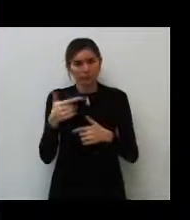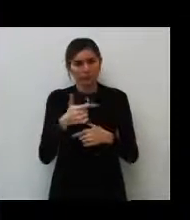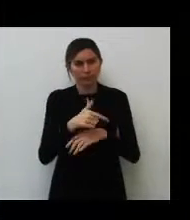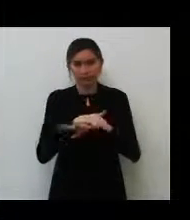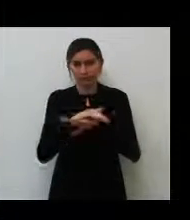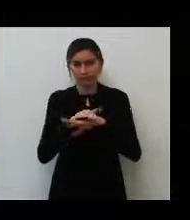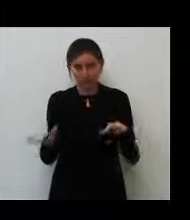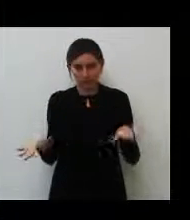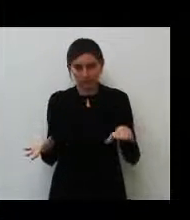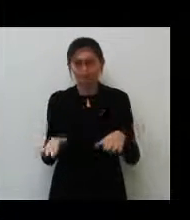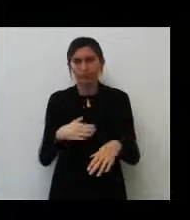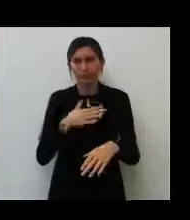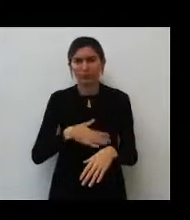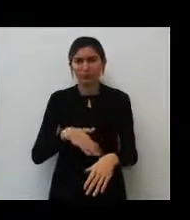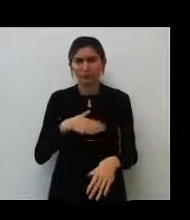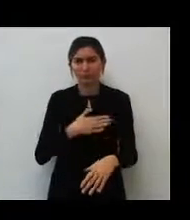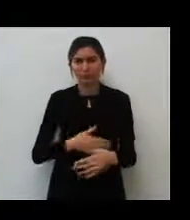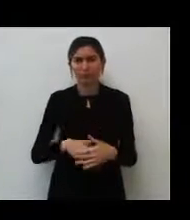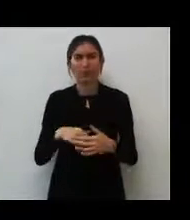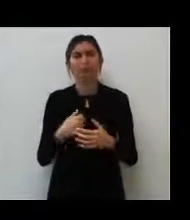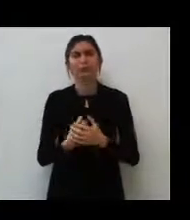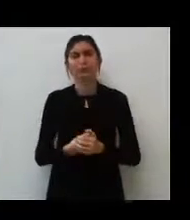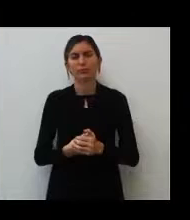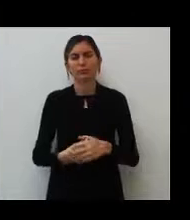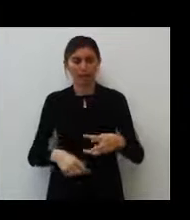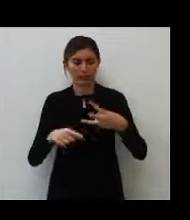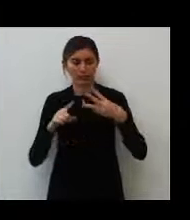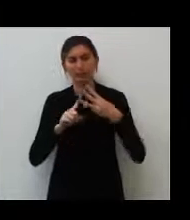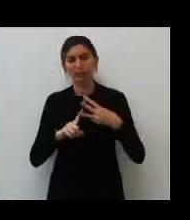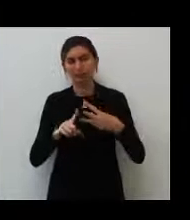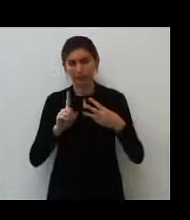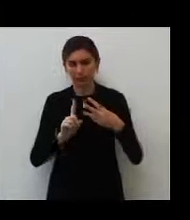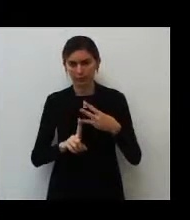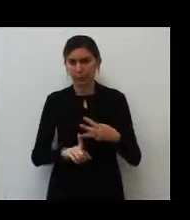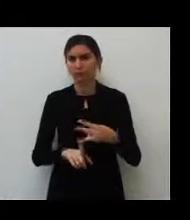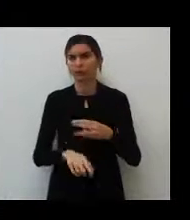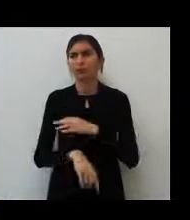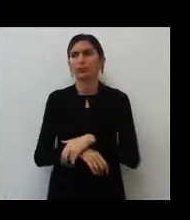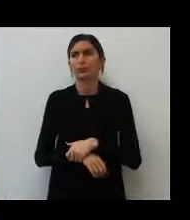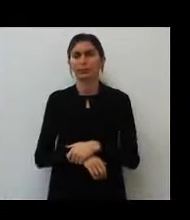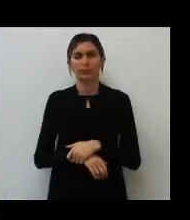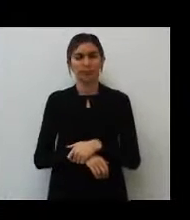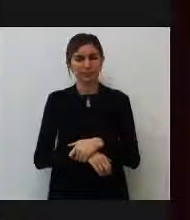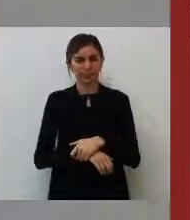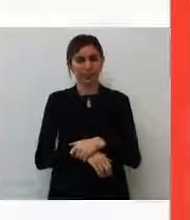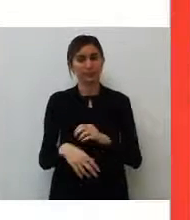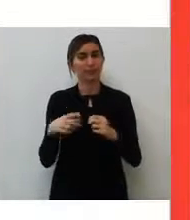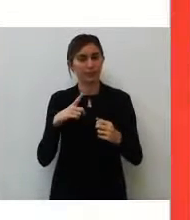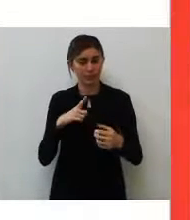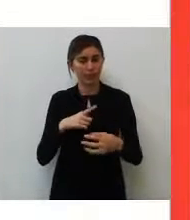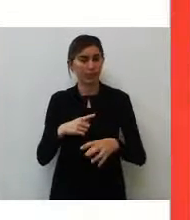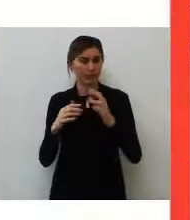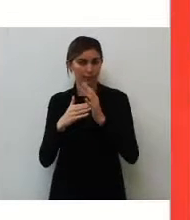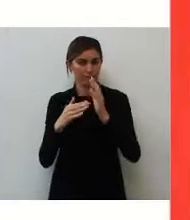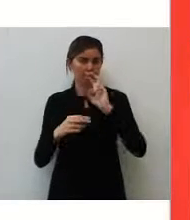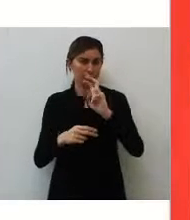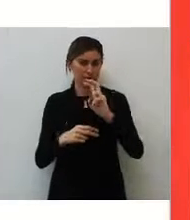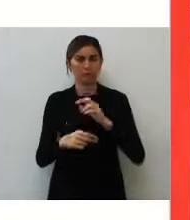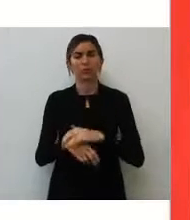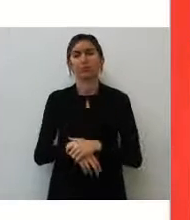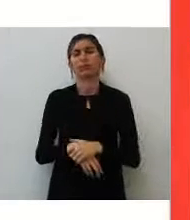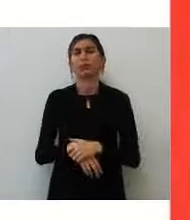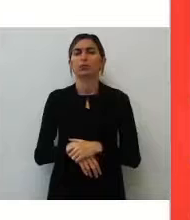questão matamos tranquilo vamos pra terceira e tem até a quinta